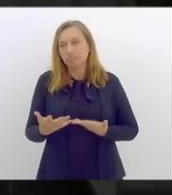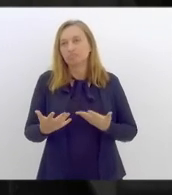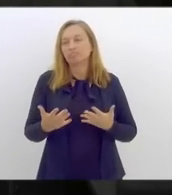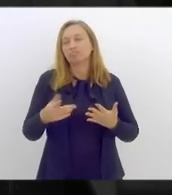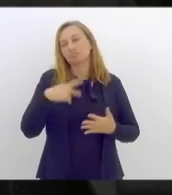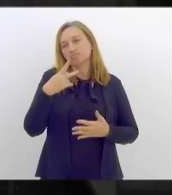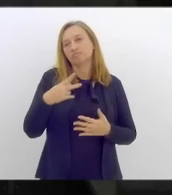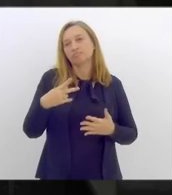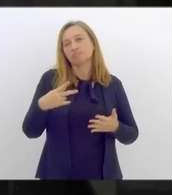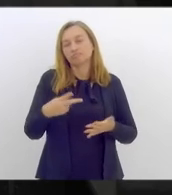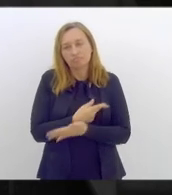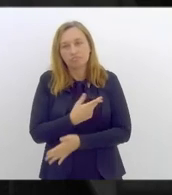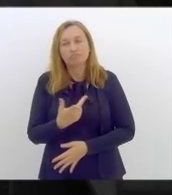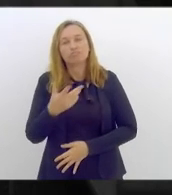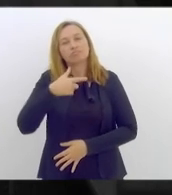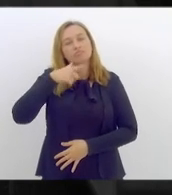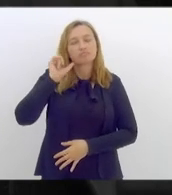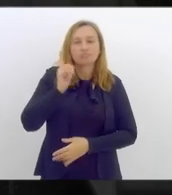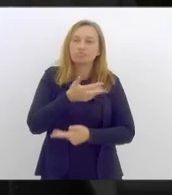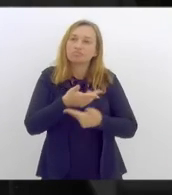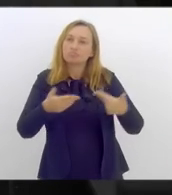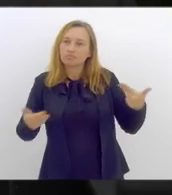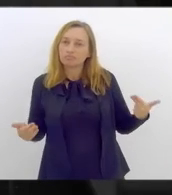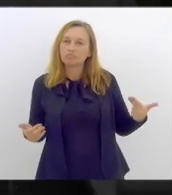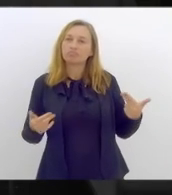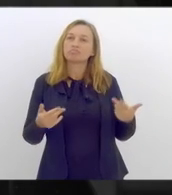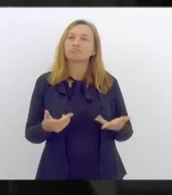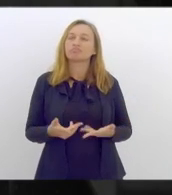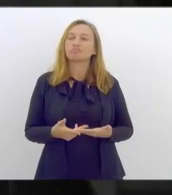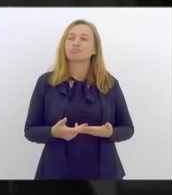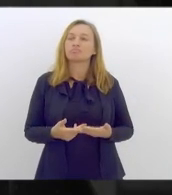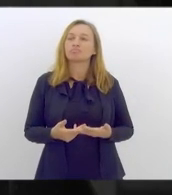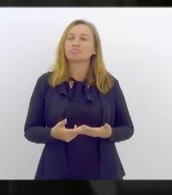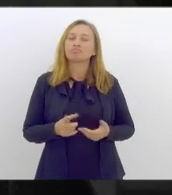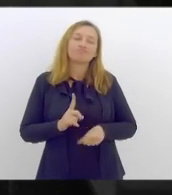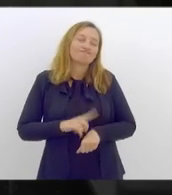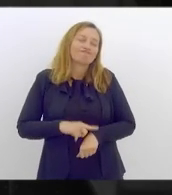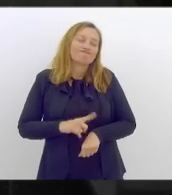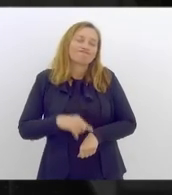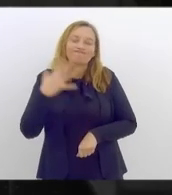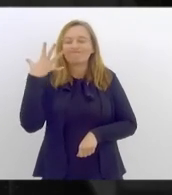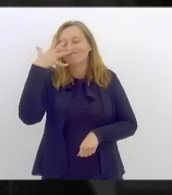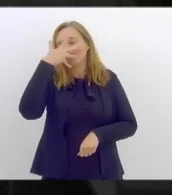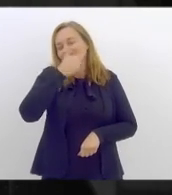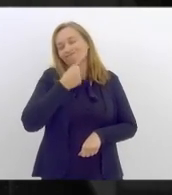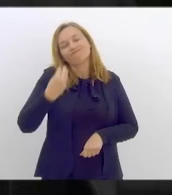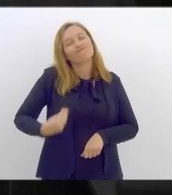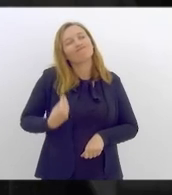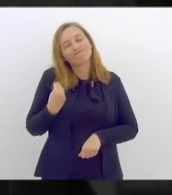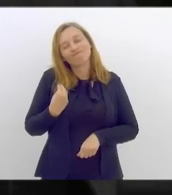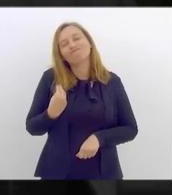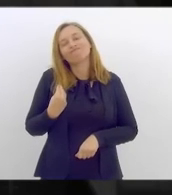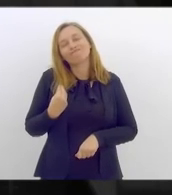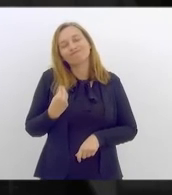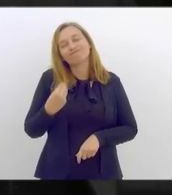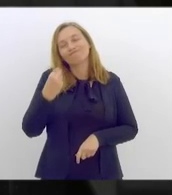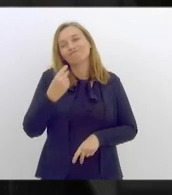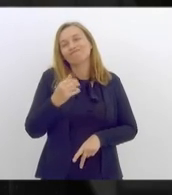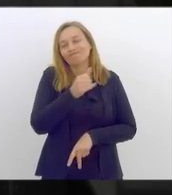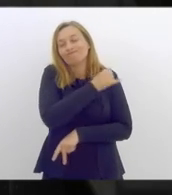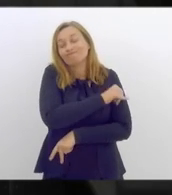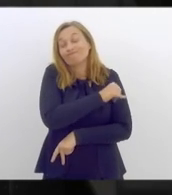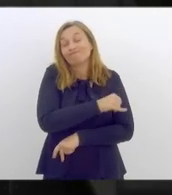manifestou ontem eh de alguma maneira ou de muitas maneiras se manifestou Ontem foi um momento lindo da vida Pública do Rio de Janeiro eh